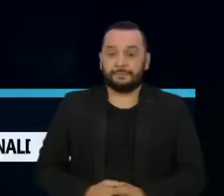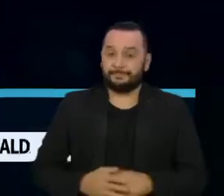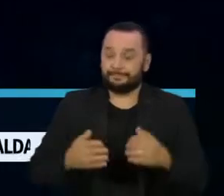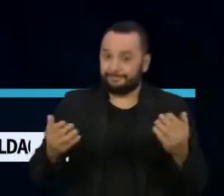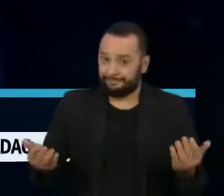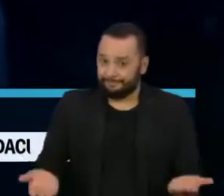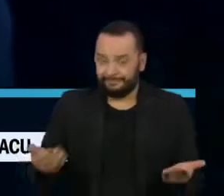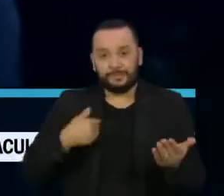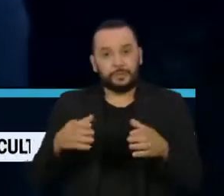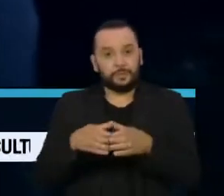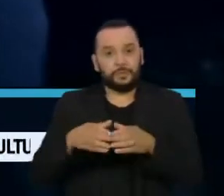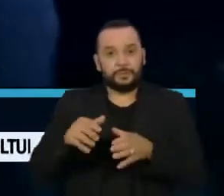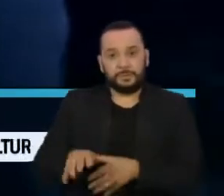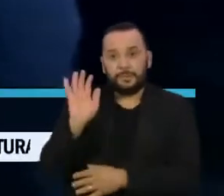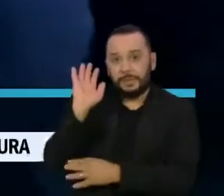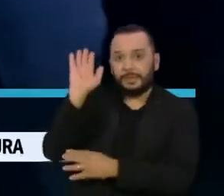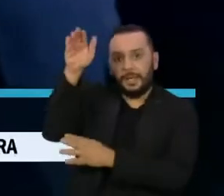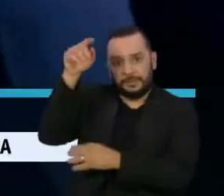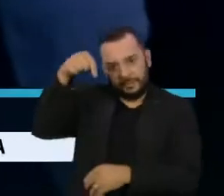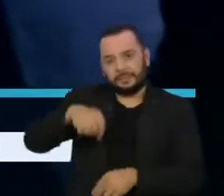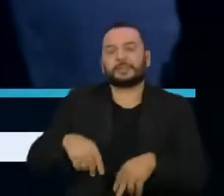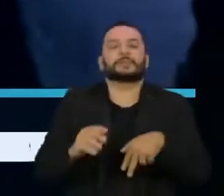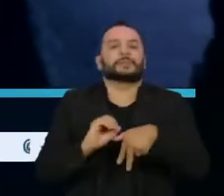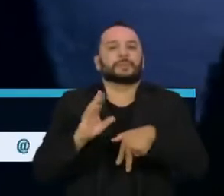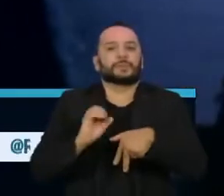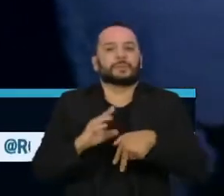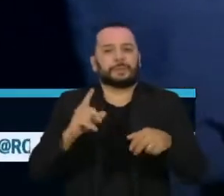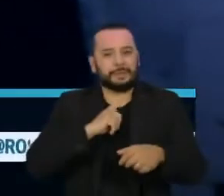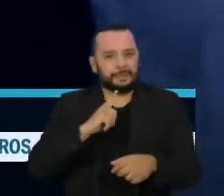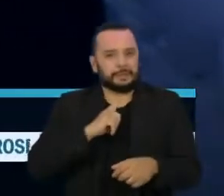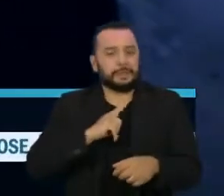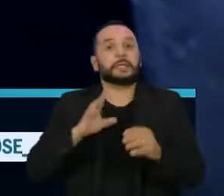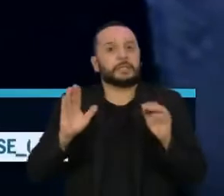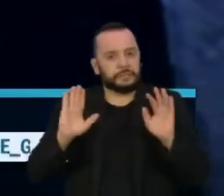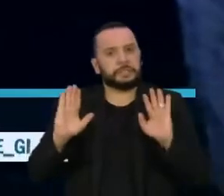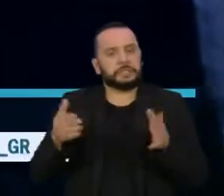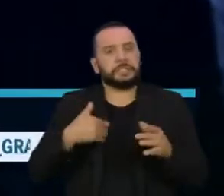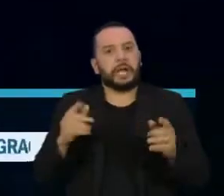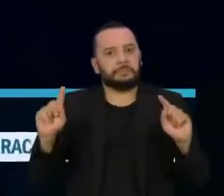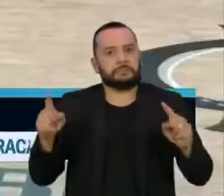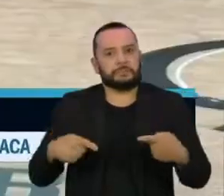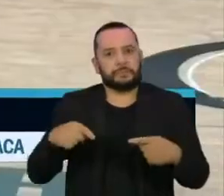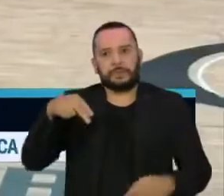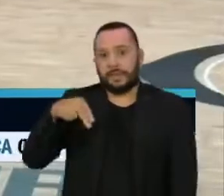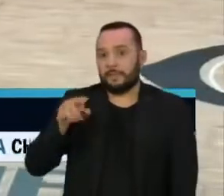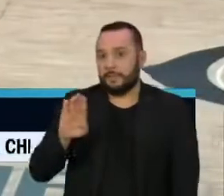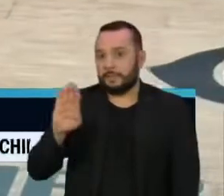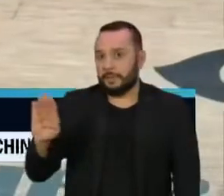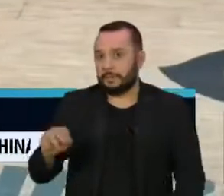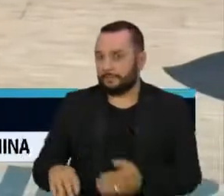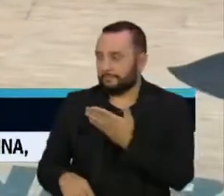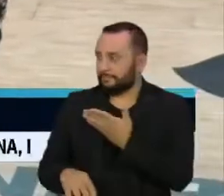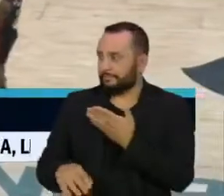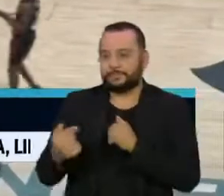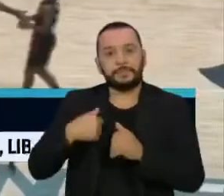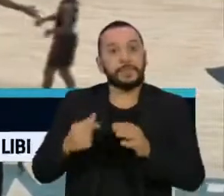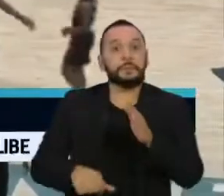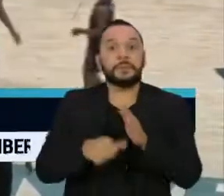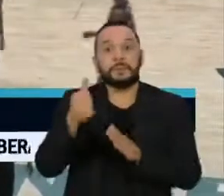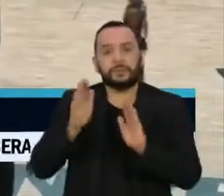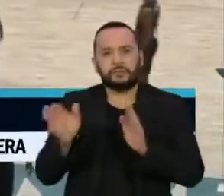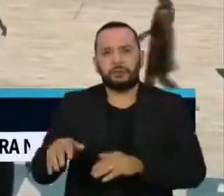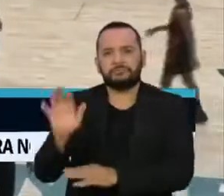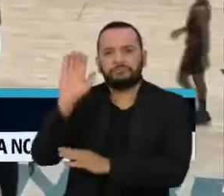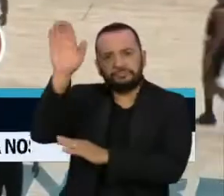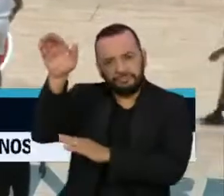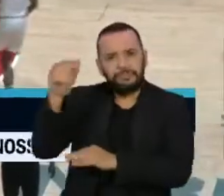E a Liga Nacional de Basquete também está na tela da Cultura e vai ter clássico na decisão do NBB. Na primeira partida da